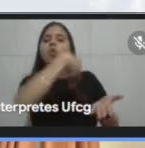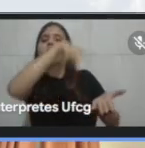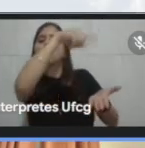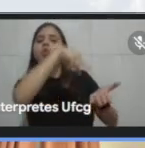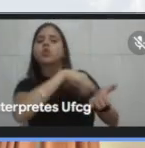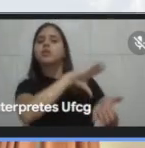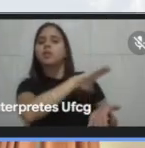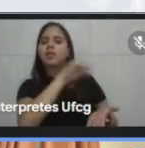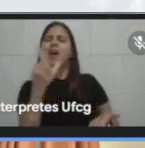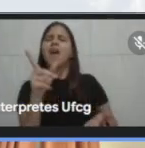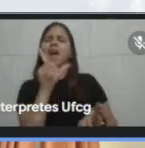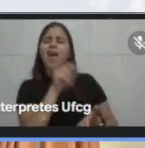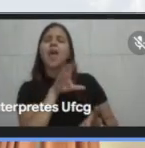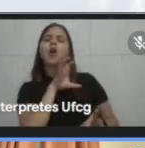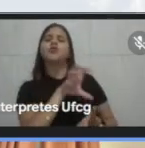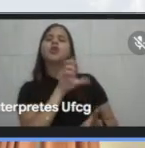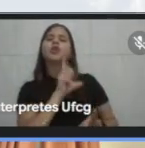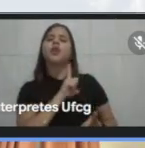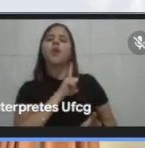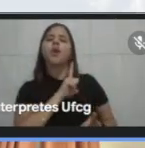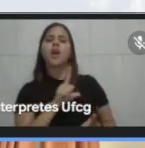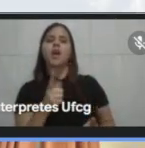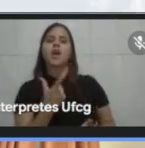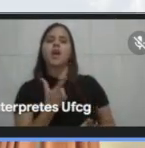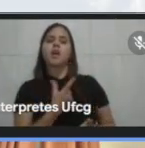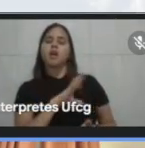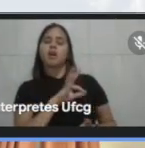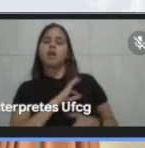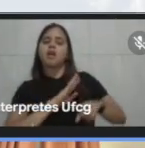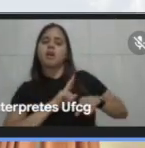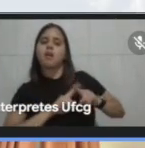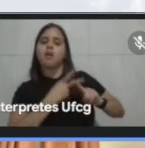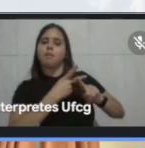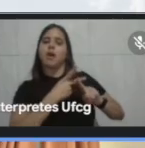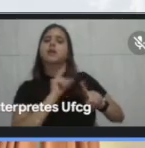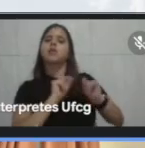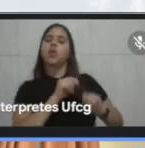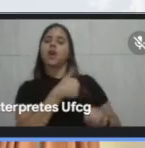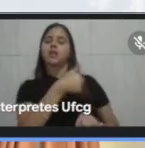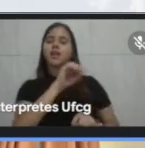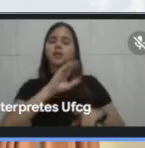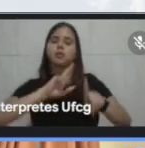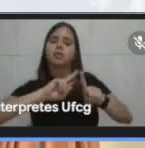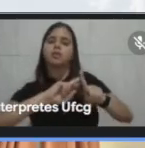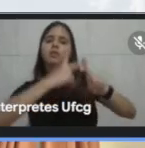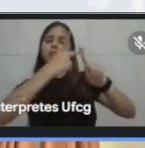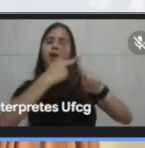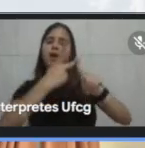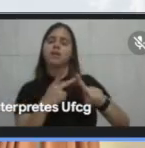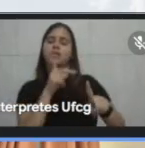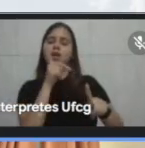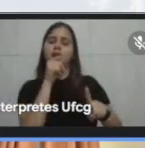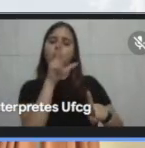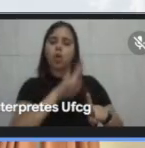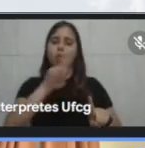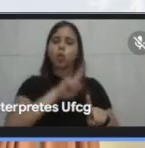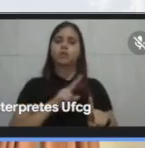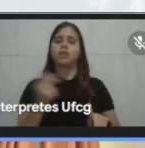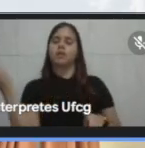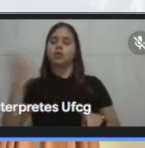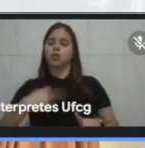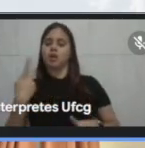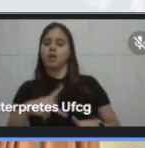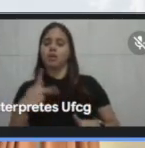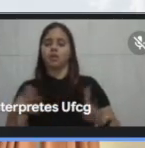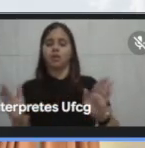que têm um poder aquisitivo maior, então o consumo de água ele chega a ser 10% maior do que em regiões mais pobres por habitante. Na questão do